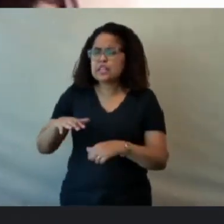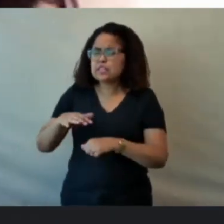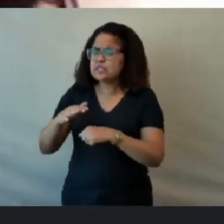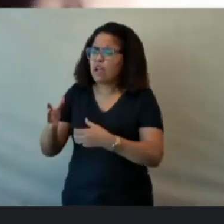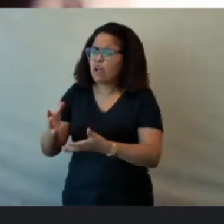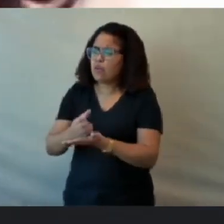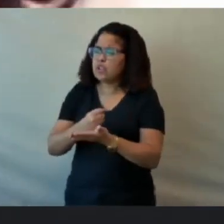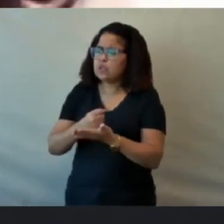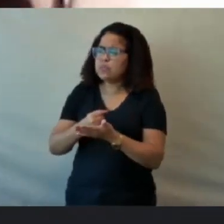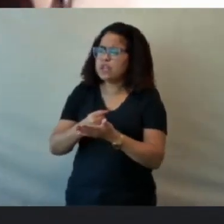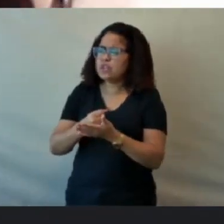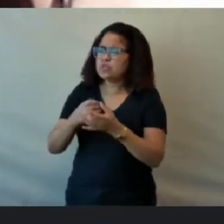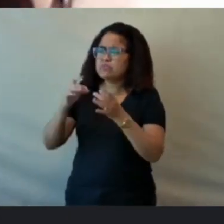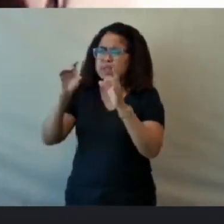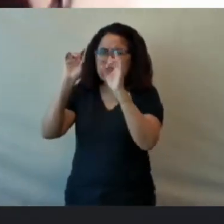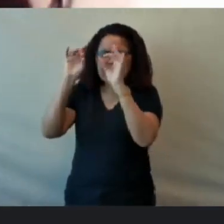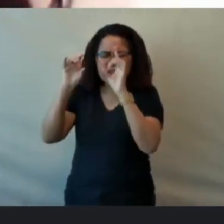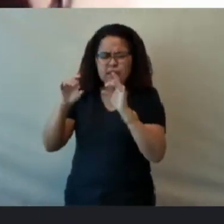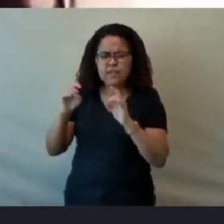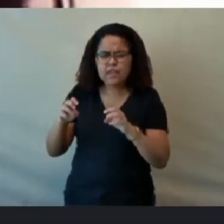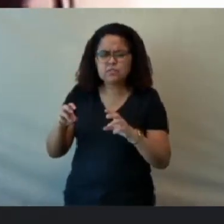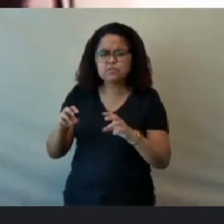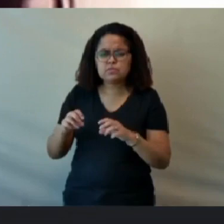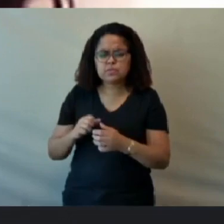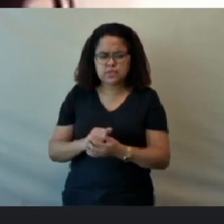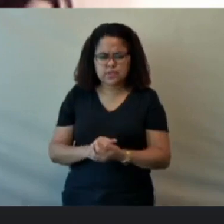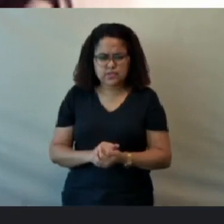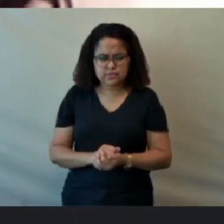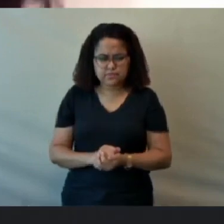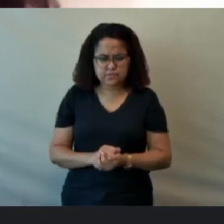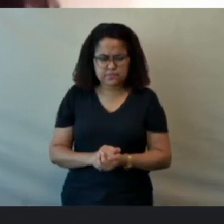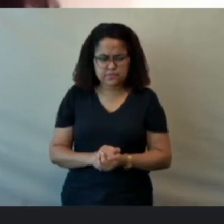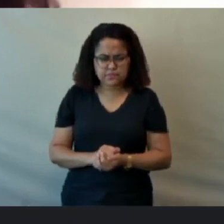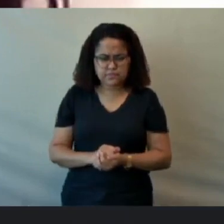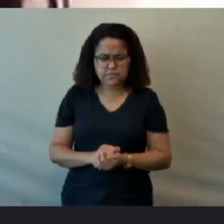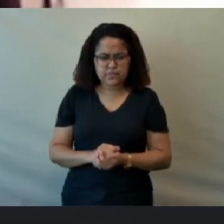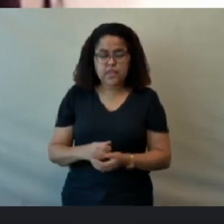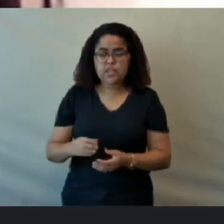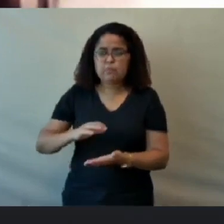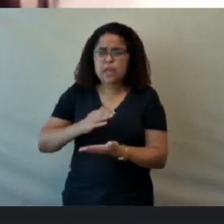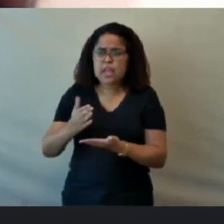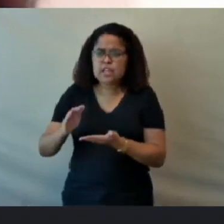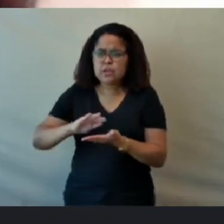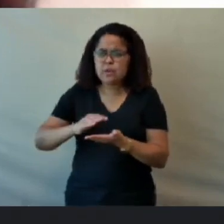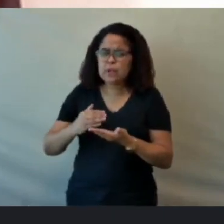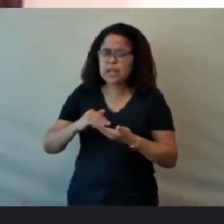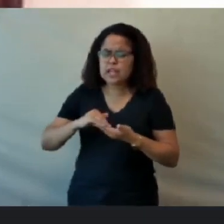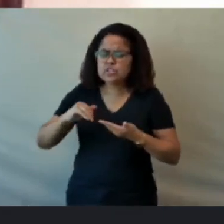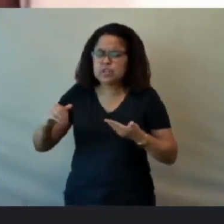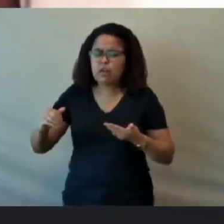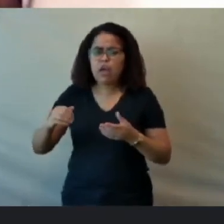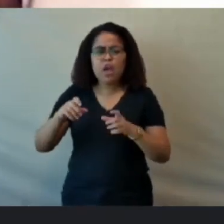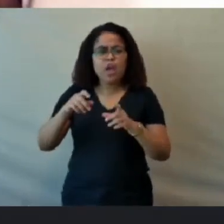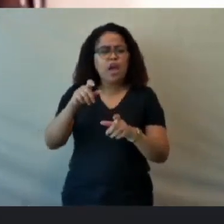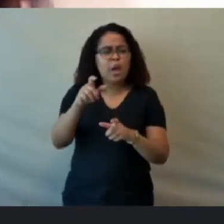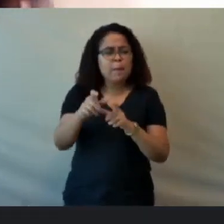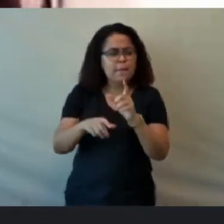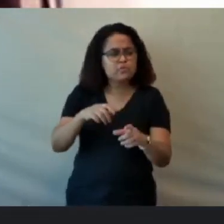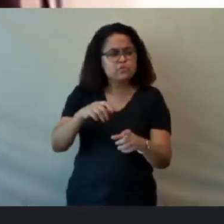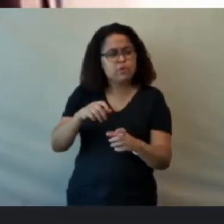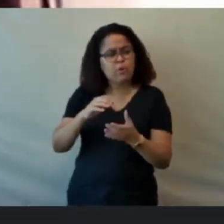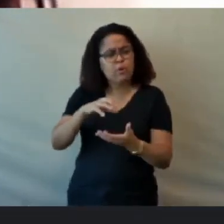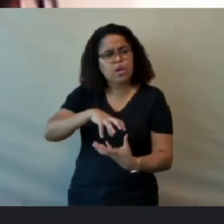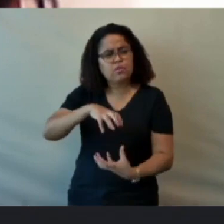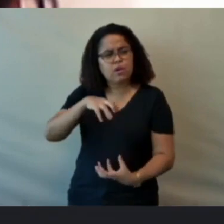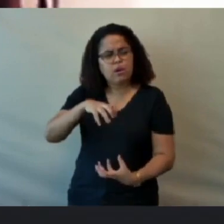a gente vai retirar a pessoa idosa do convívio familiar quando assim for necessário, mas a gente